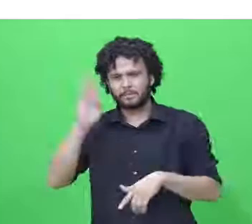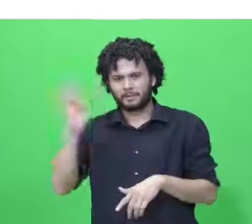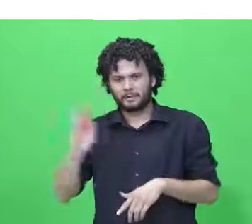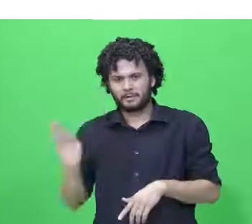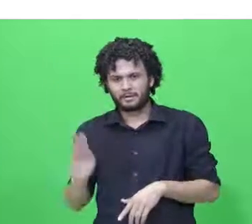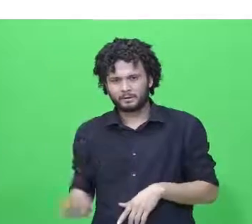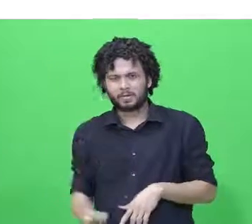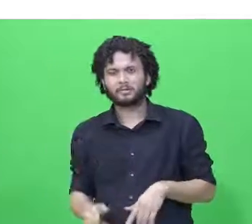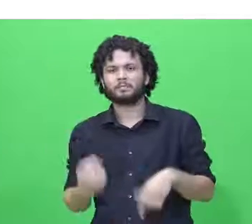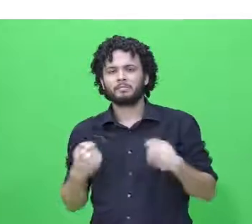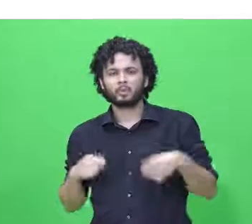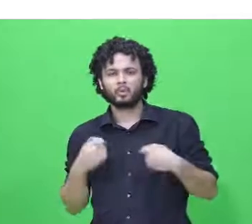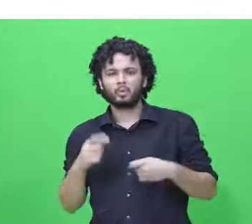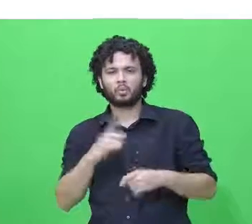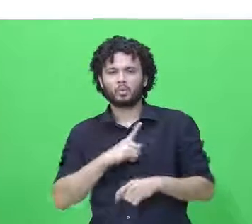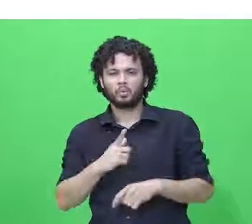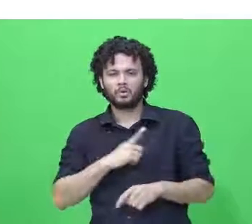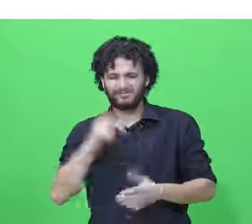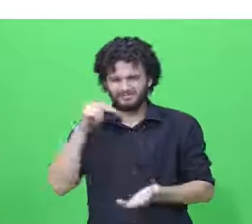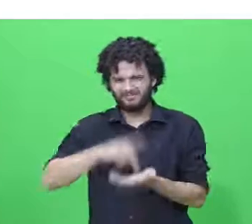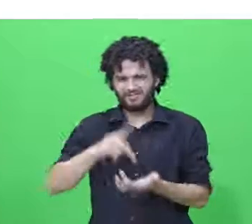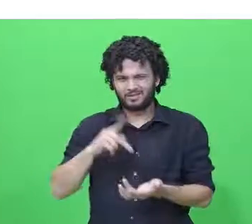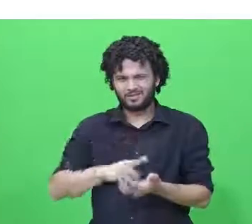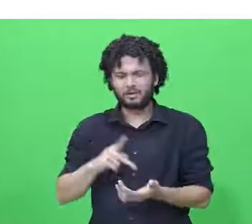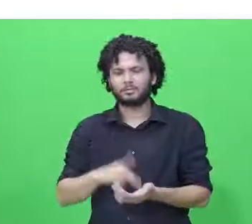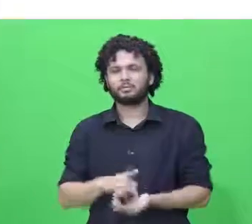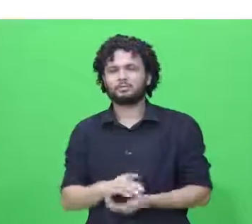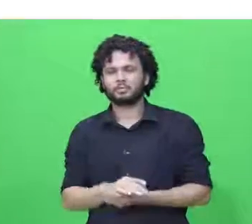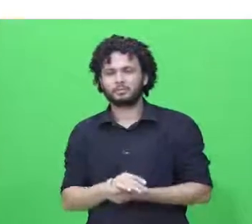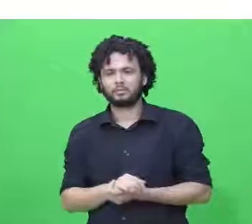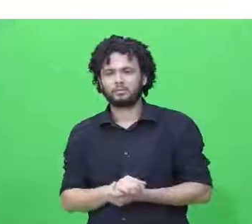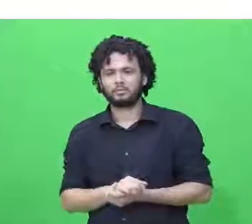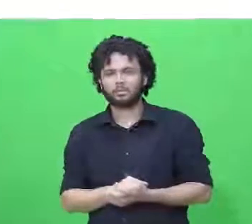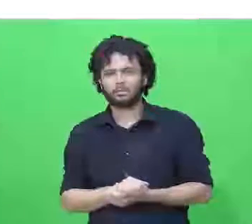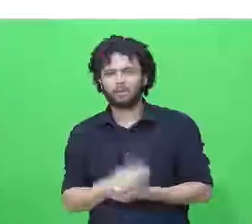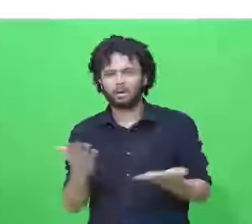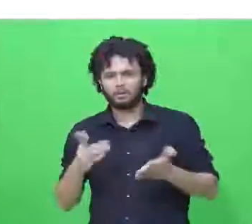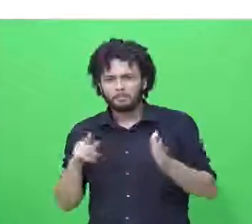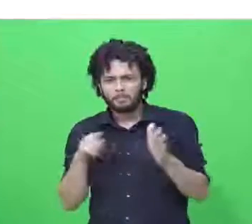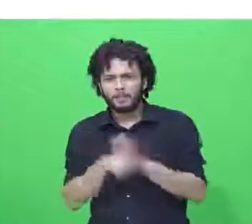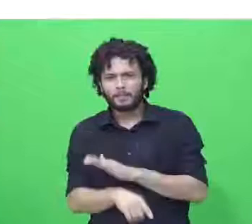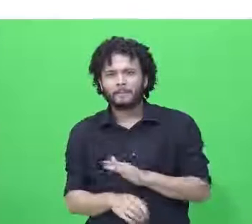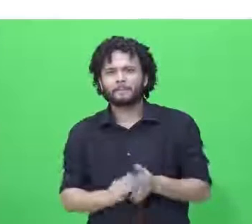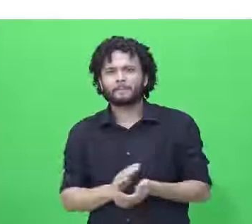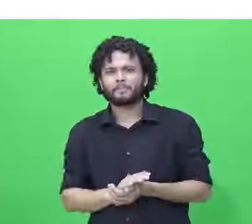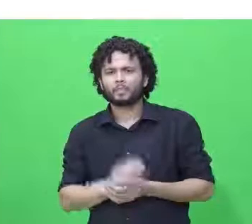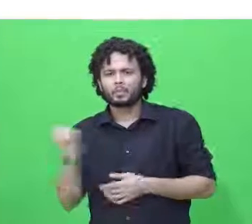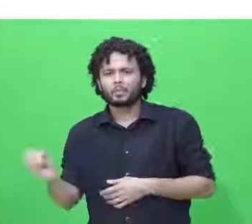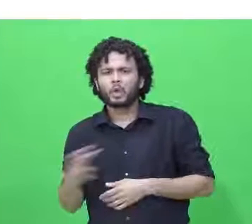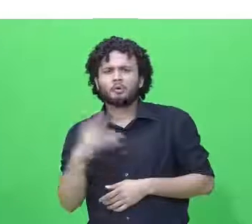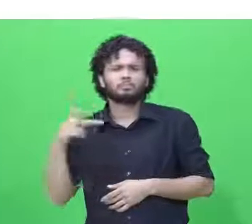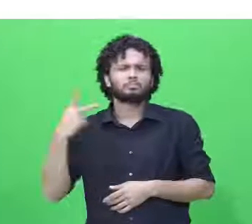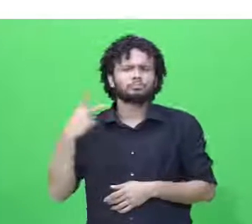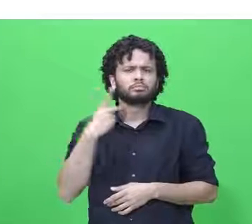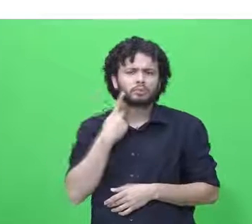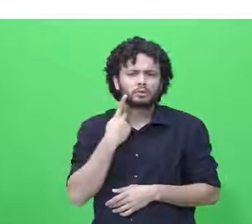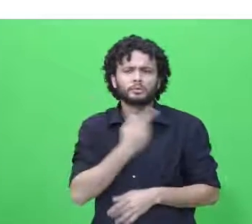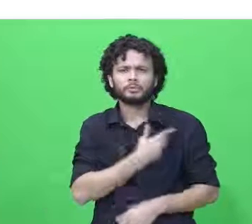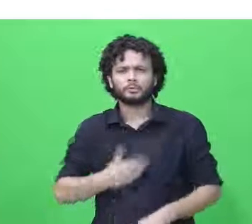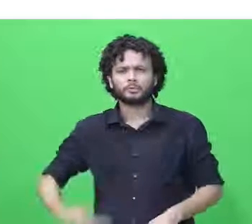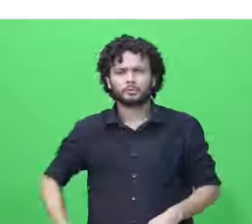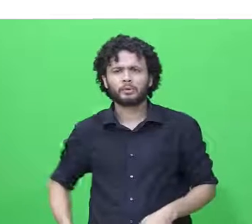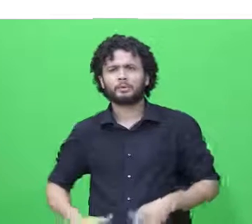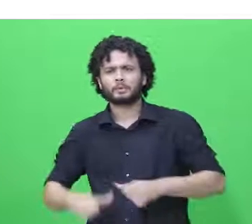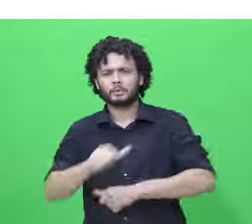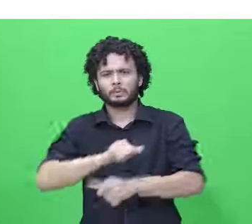nos quadros gerais do regime o seu verdadeiro lugar. Vamos passar então a questão. A adoção de novas políticas públicas e as